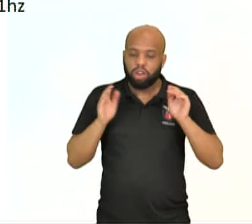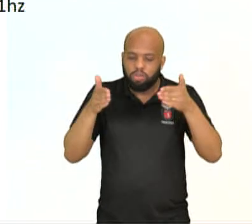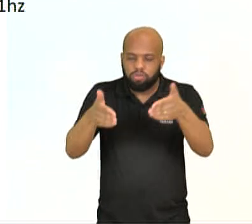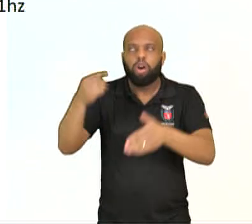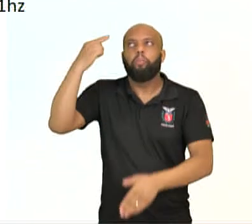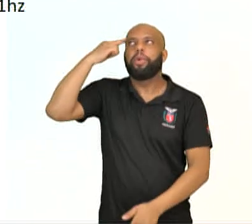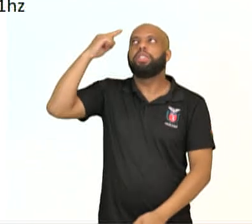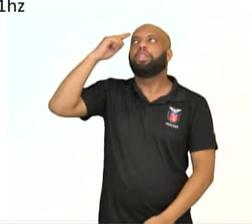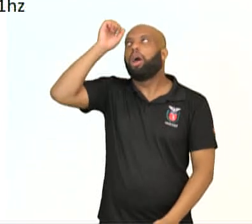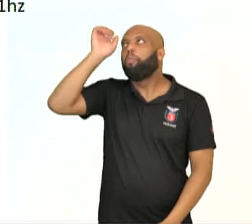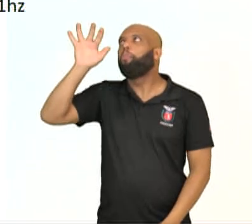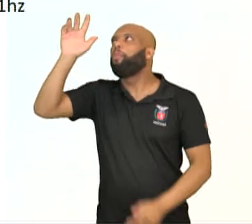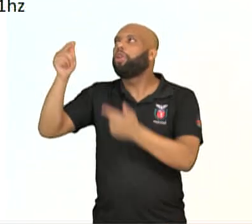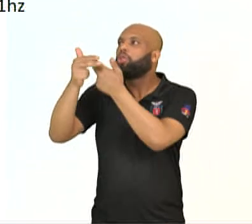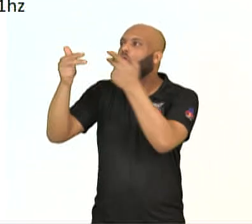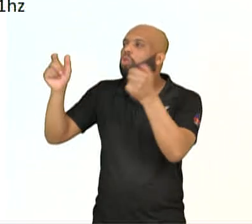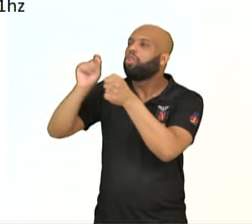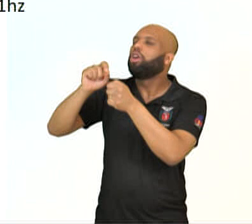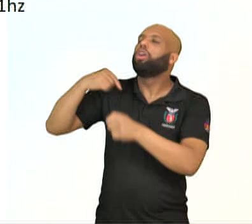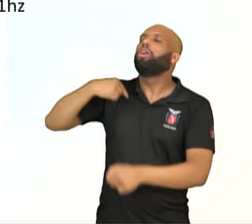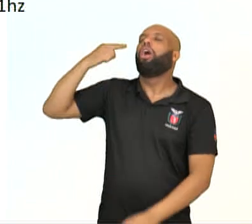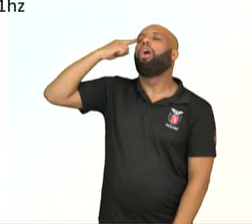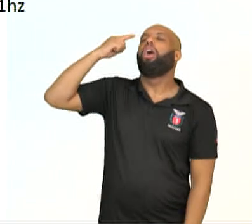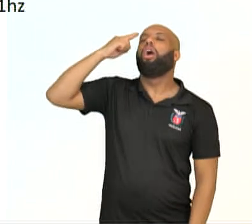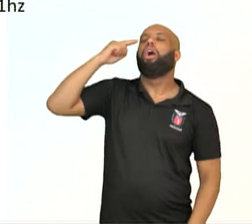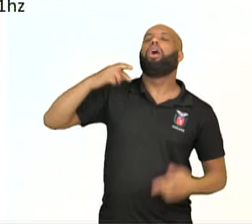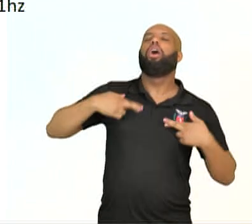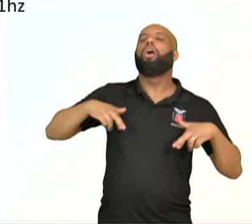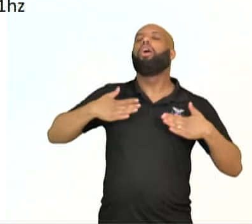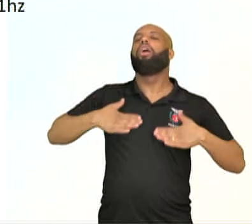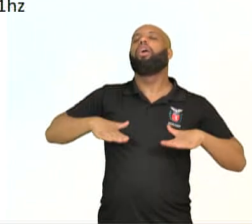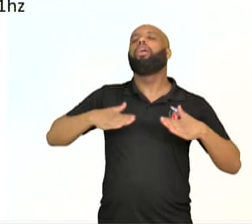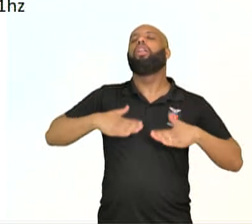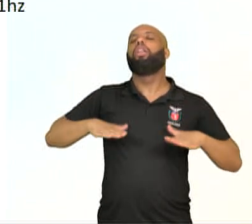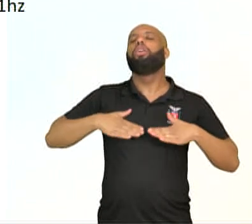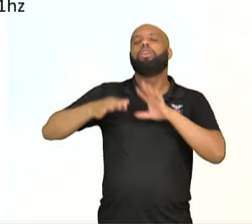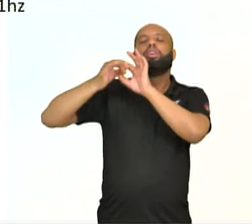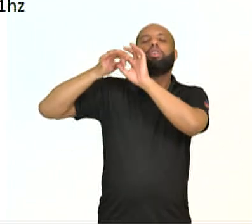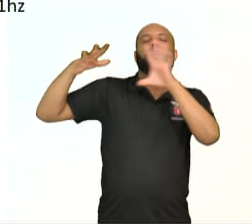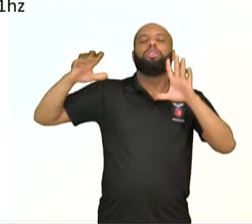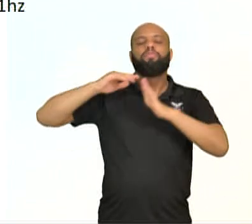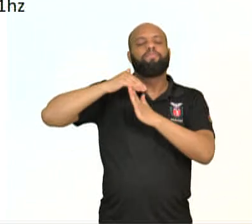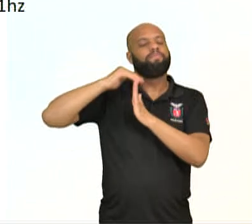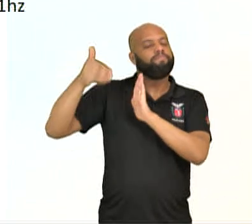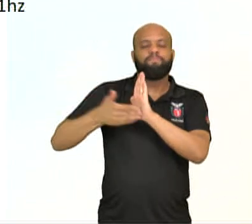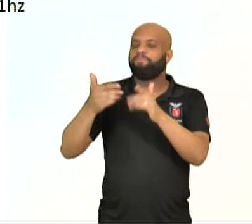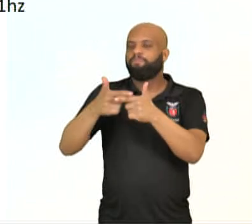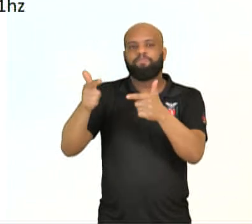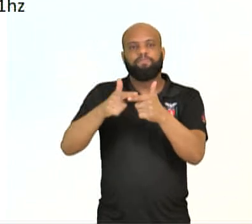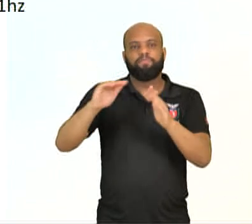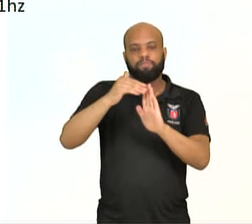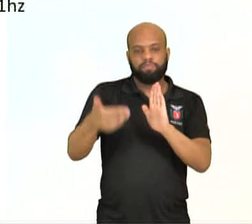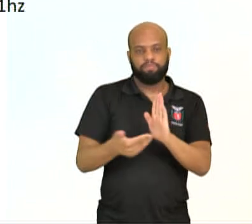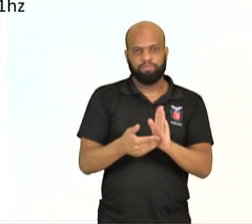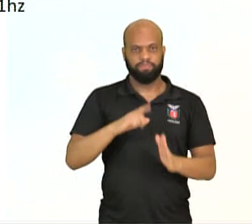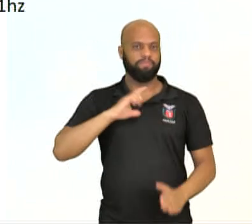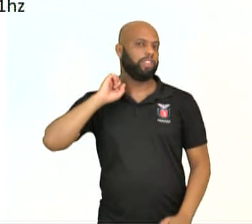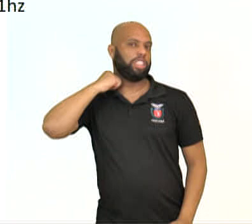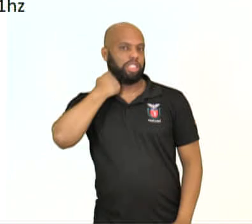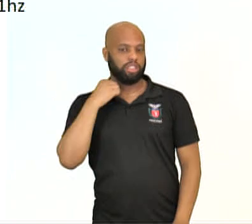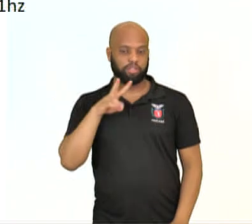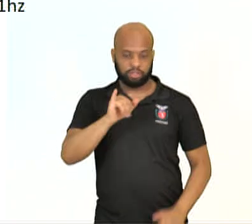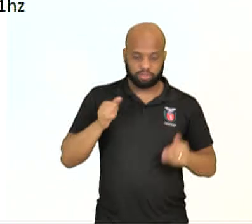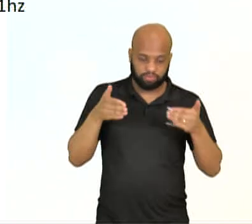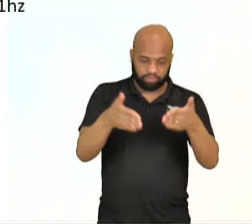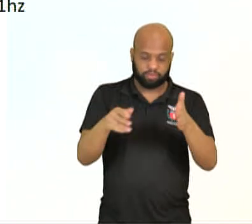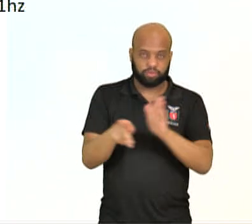pensamentos, ideias ali que me façam relaxar, que me façam desconectar de qualquer problema, qualquer tensões e focar mais para